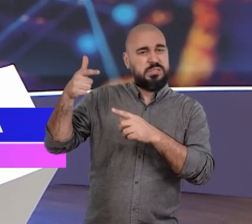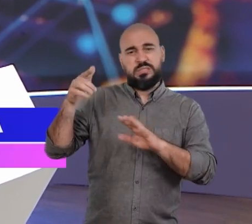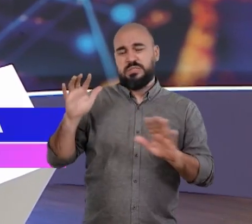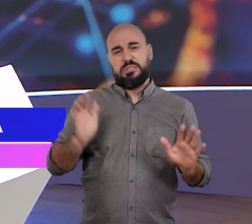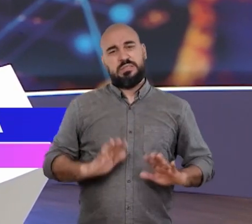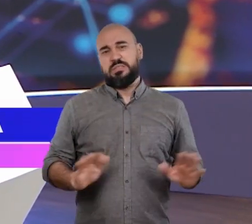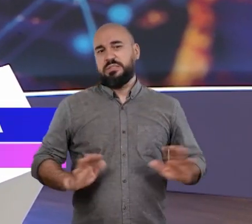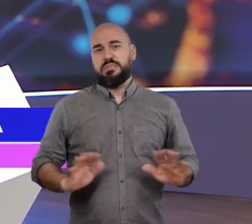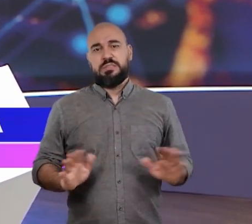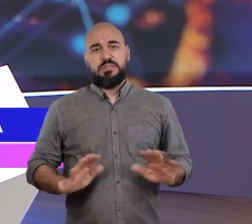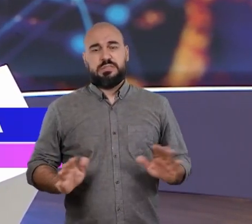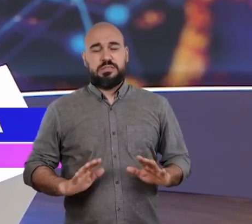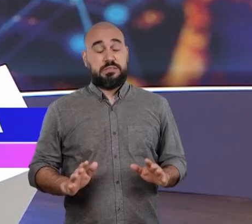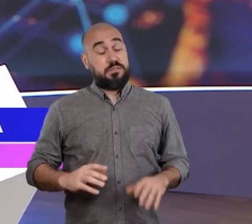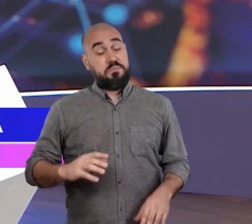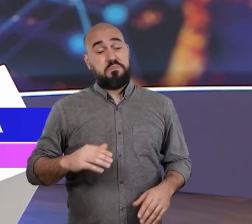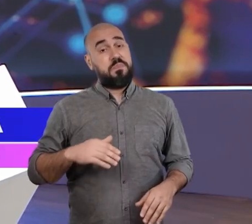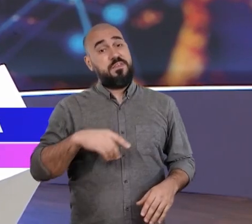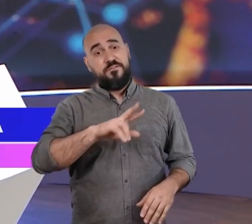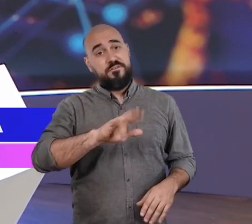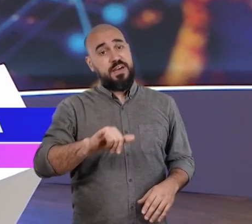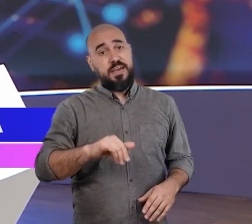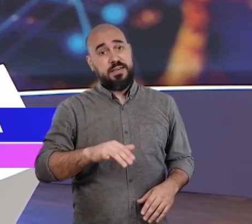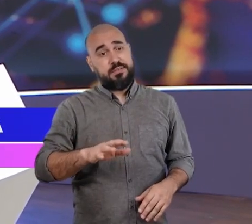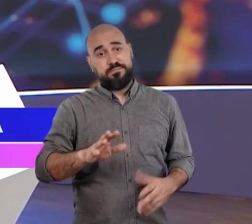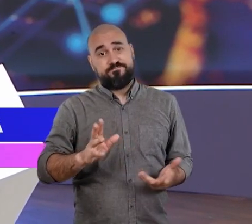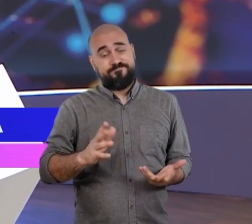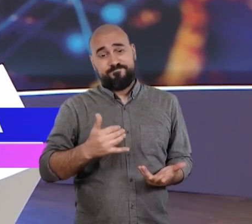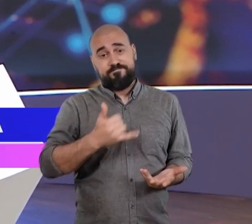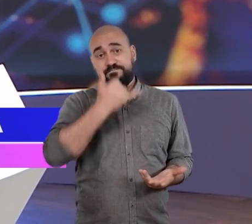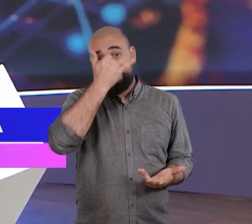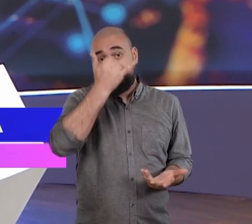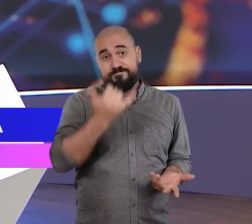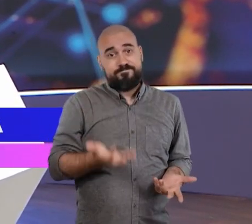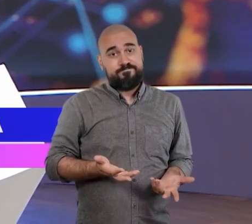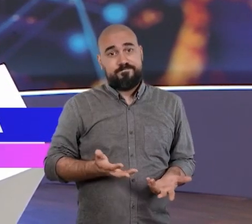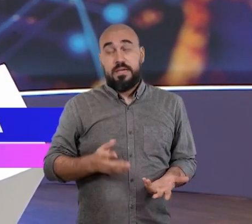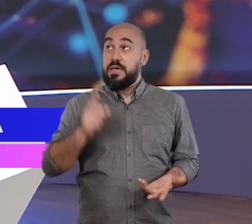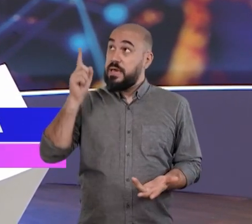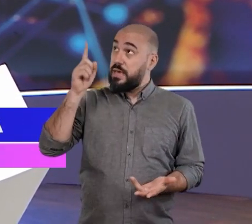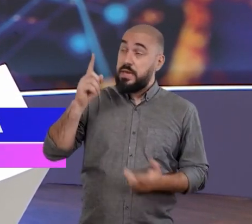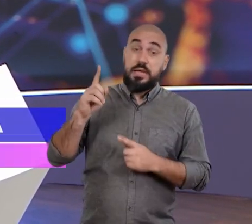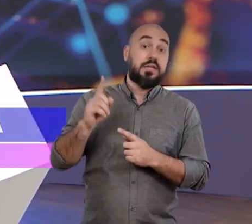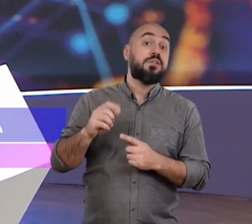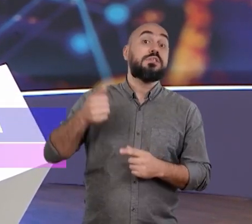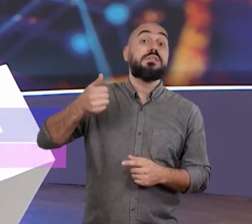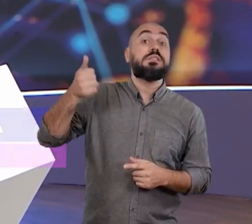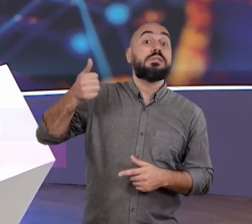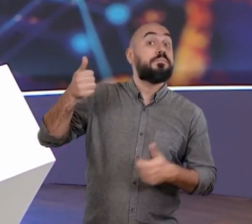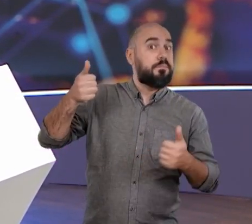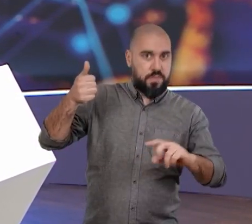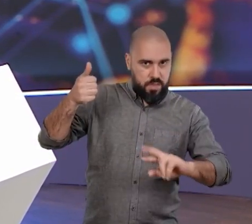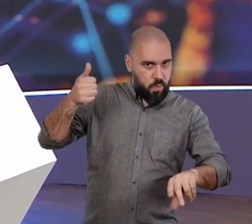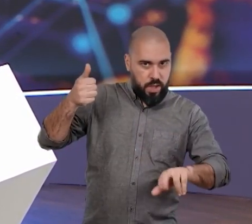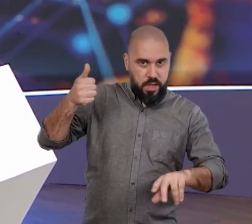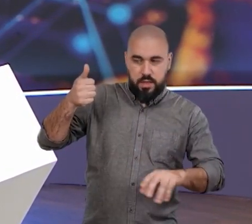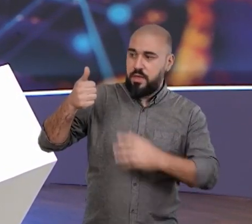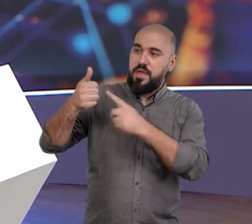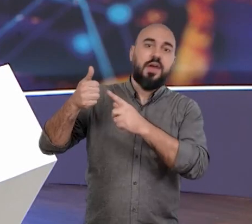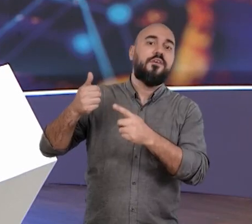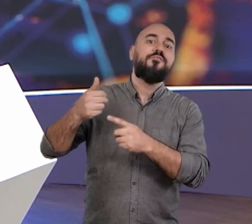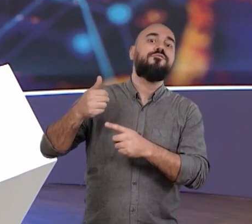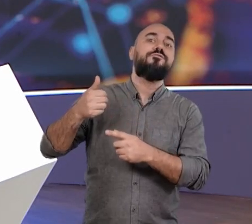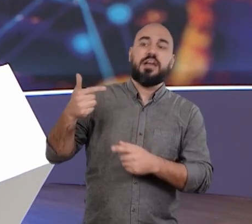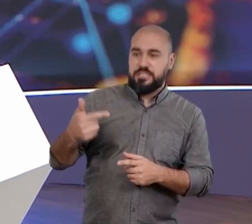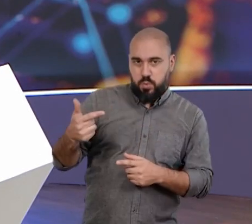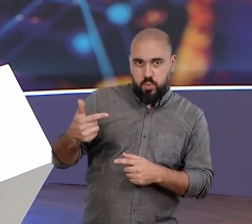primeiro lugar, o que eu tenho aprendido na minha vida é que Deus não vai estar nem em segundo, nem em terceiro, nem em quarto, Ele vai lá para o fim da lista. Então, coloque o